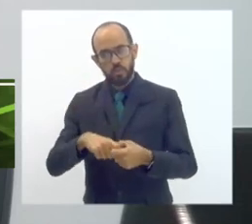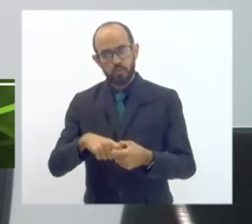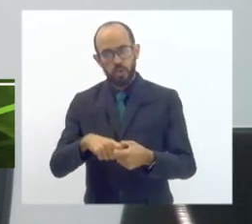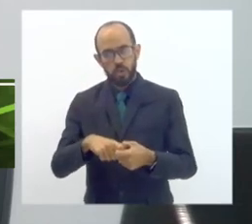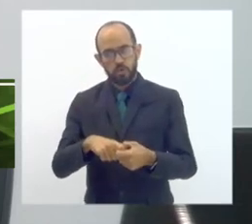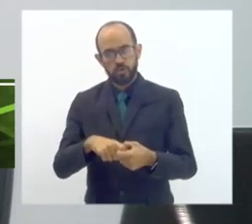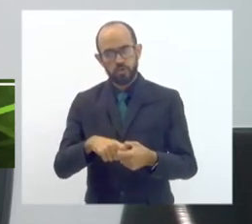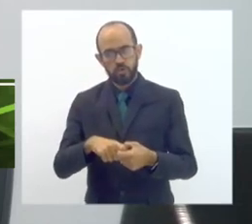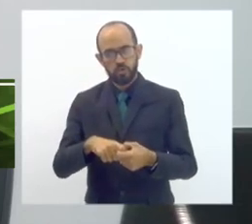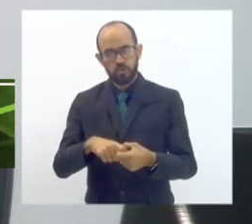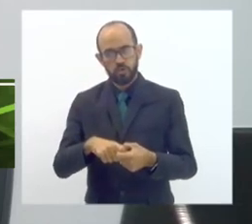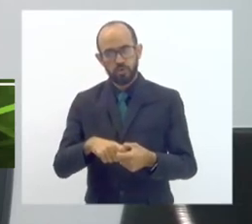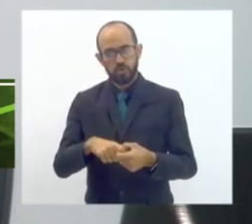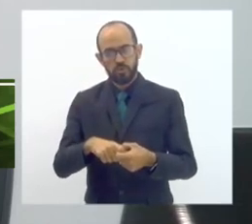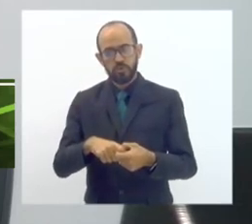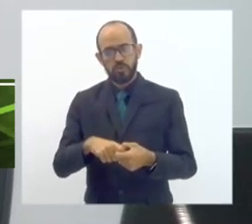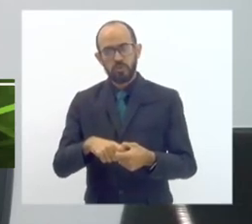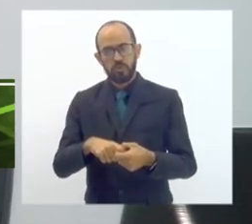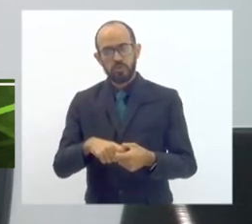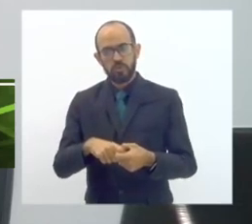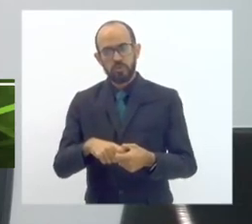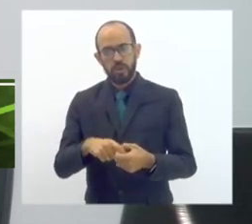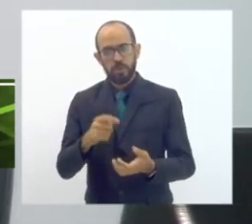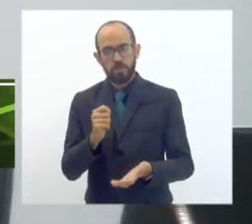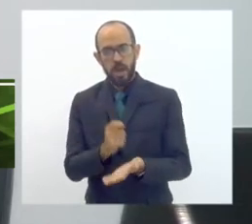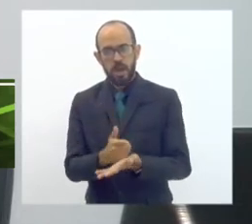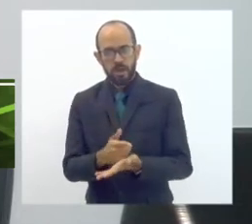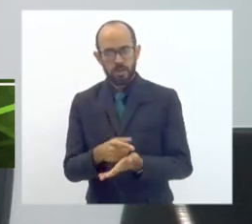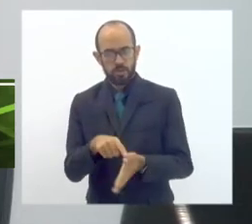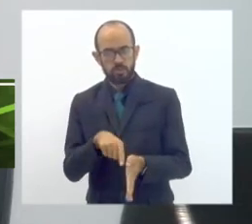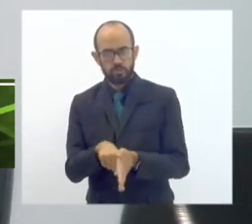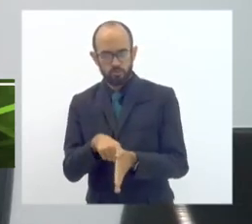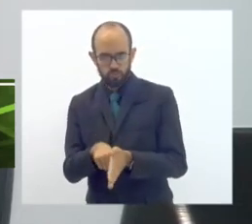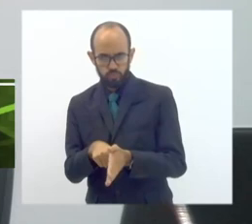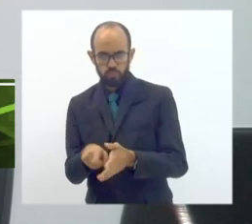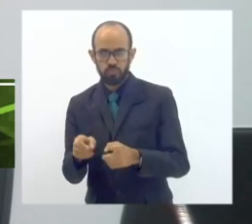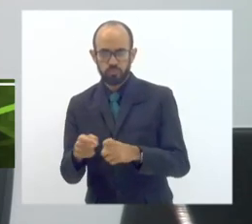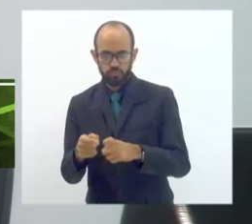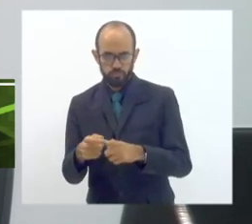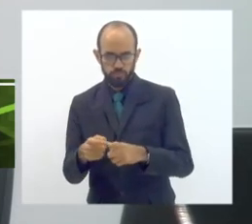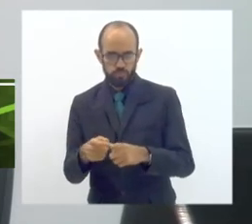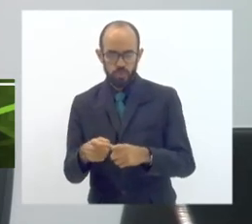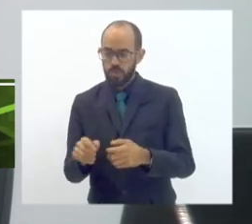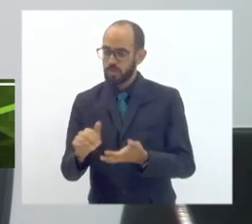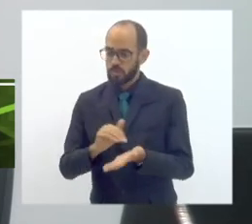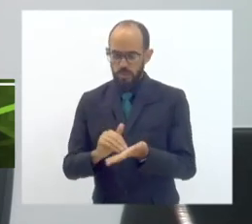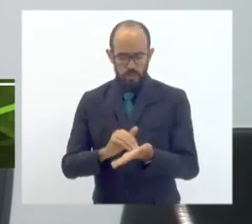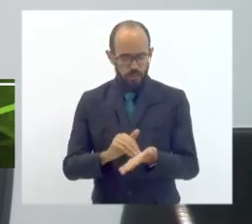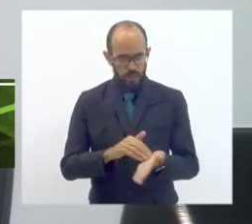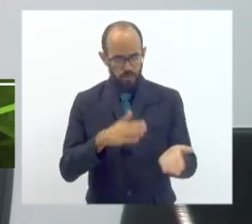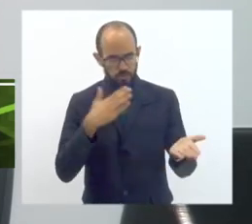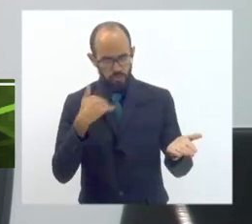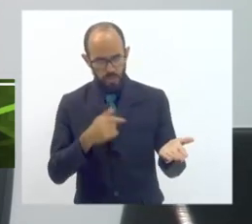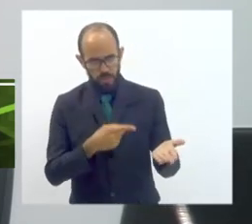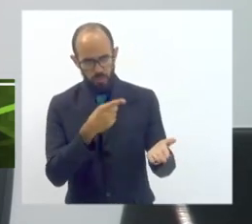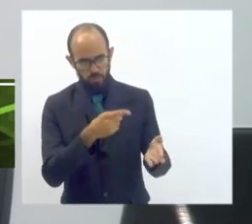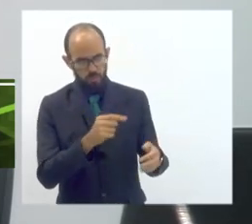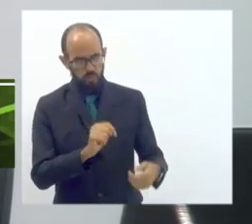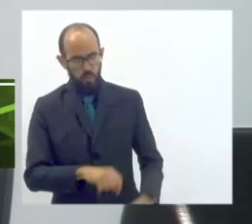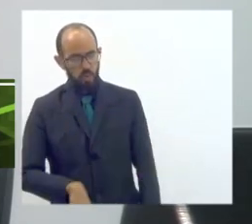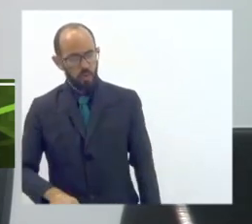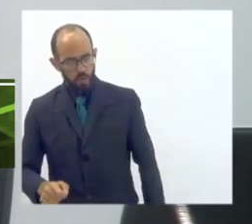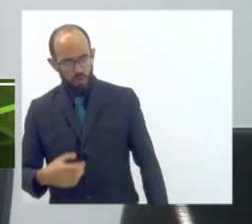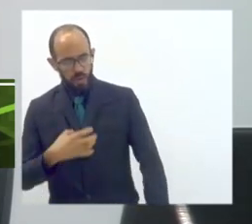cima, pagando as consultas e tudo. Então, secretário, sei que o coração do senhor está macio, é um